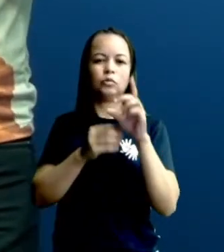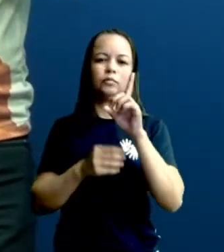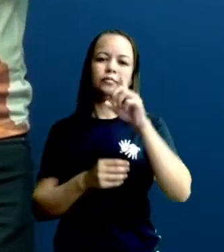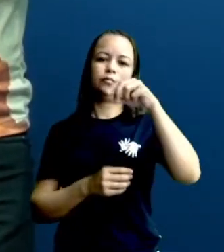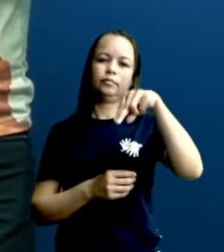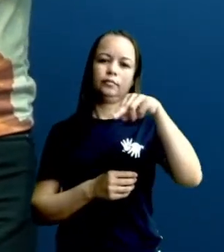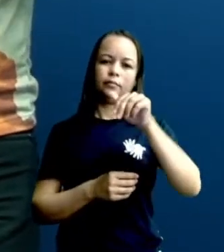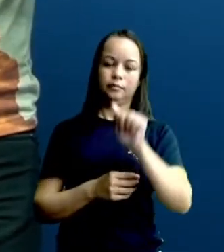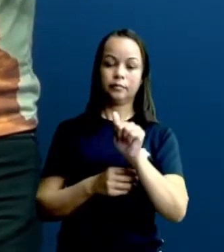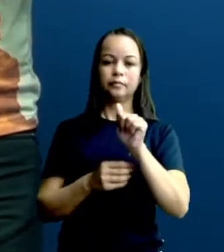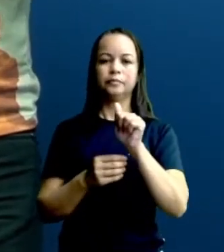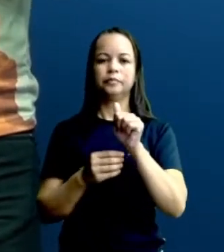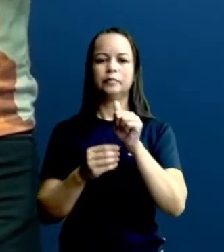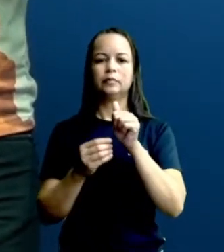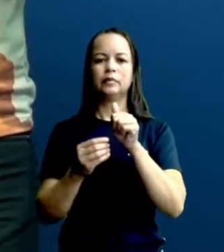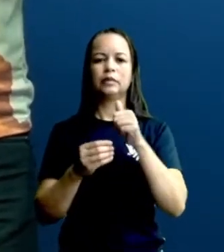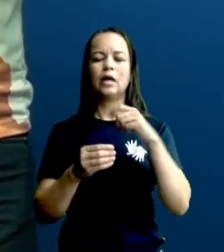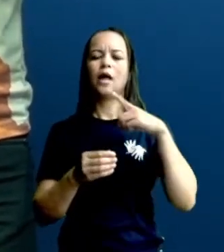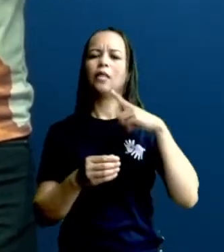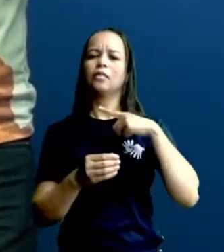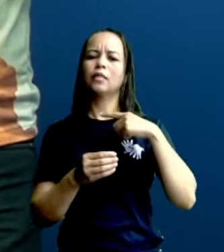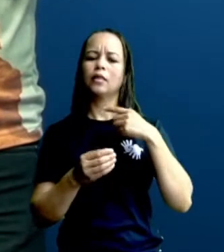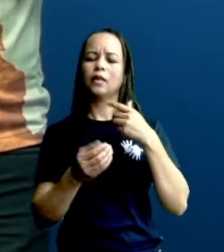possui trechos que